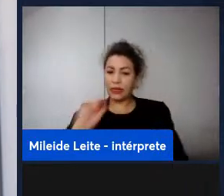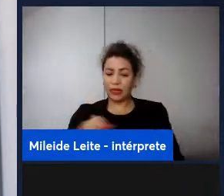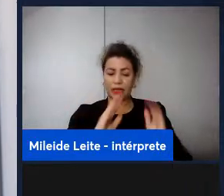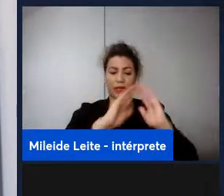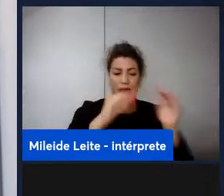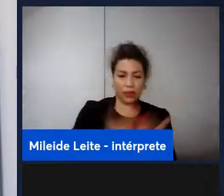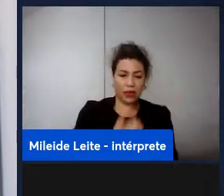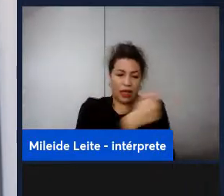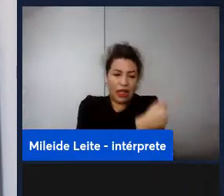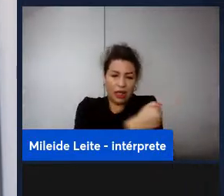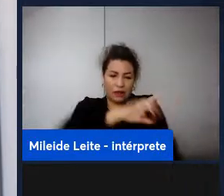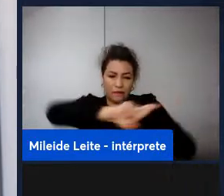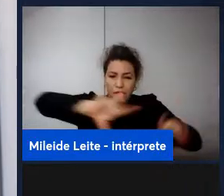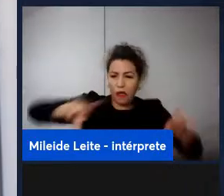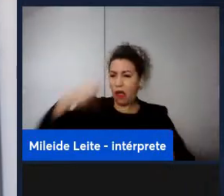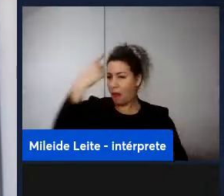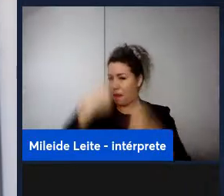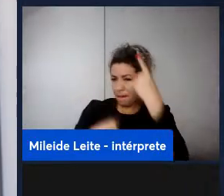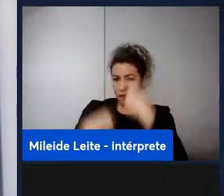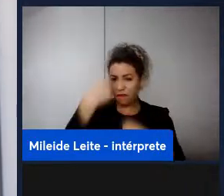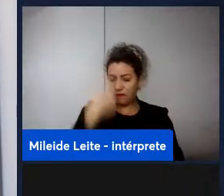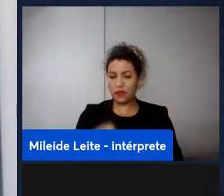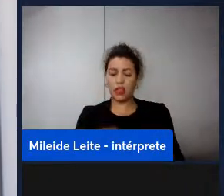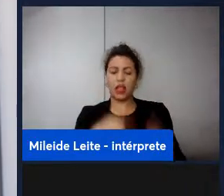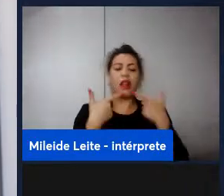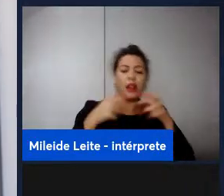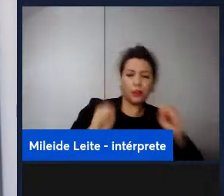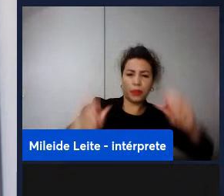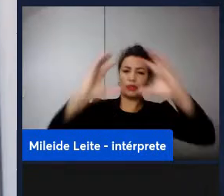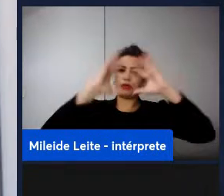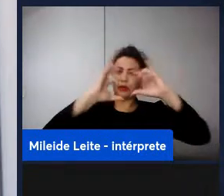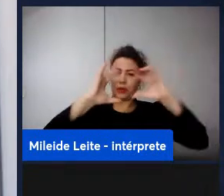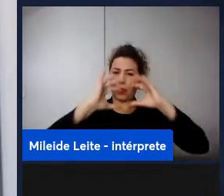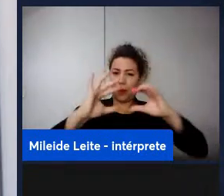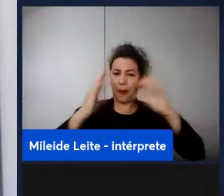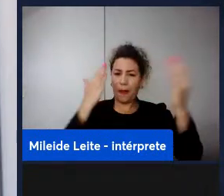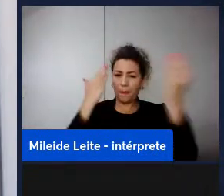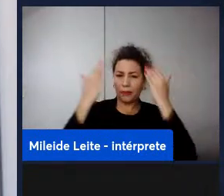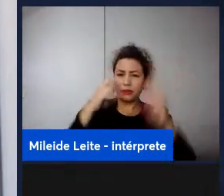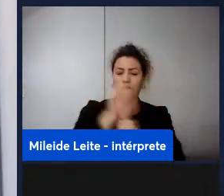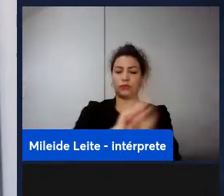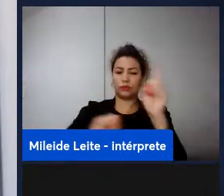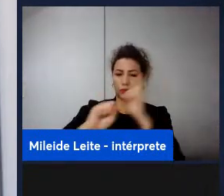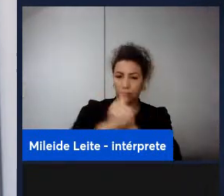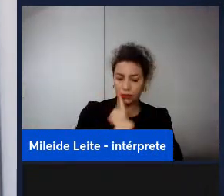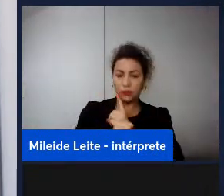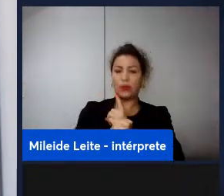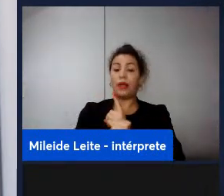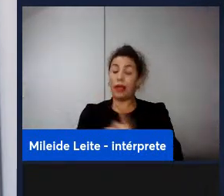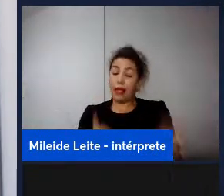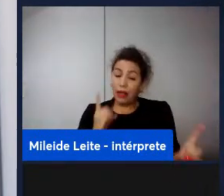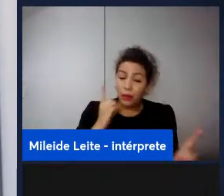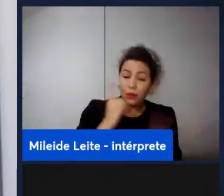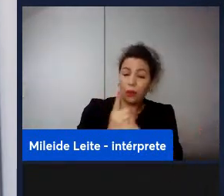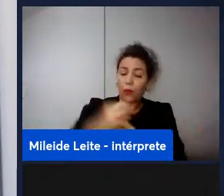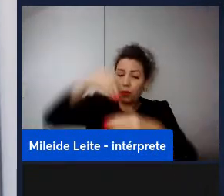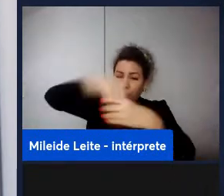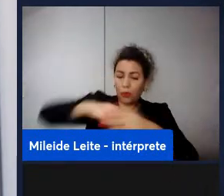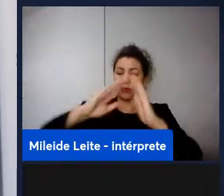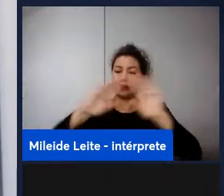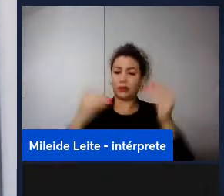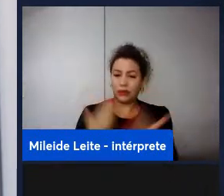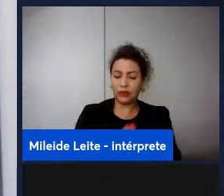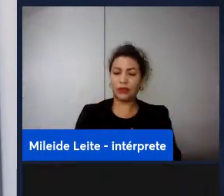com diversos perfis linguísticos, cognitivos e psicossociais encontram na escola os